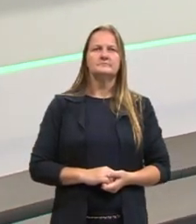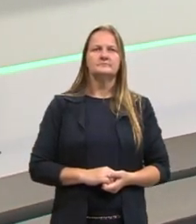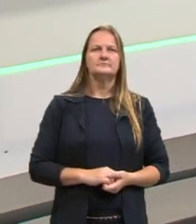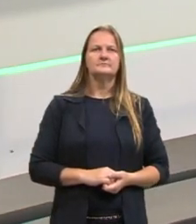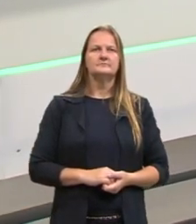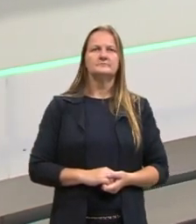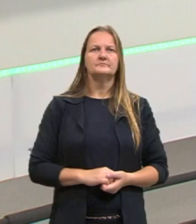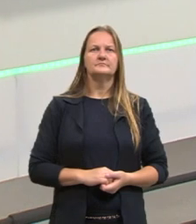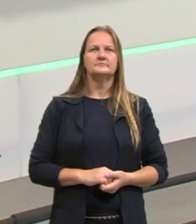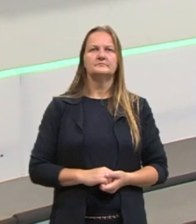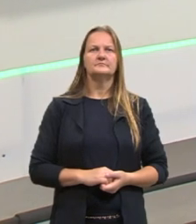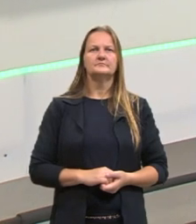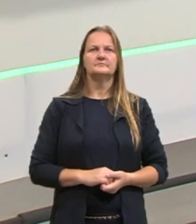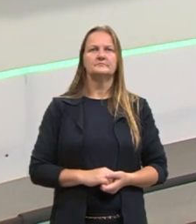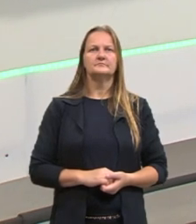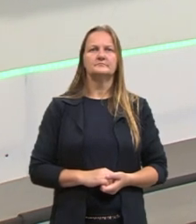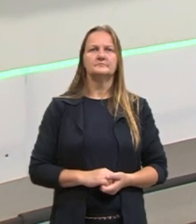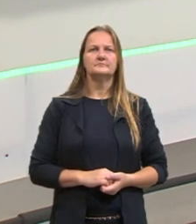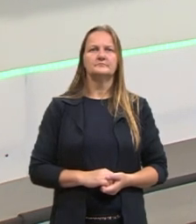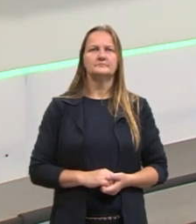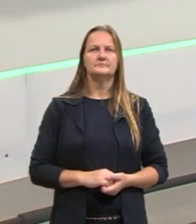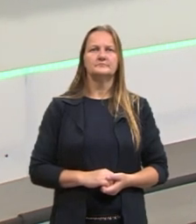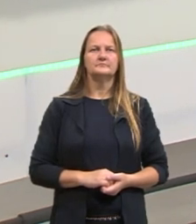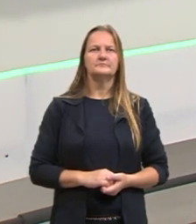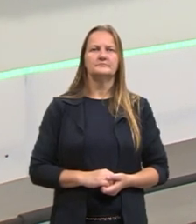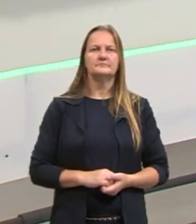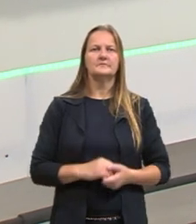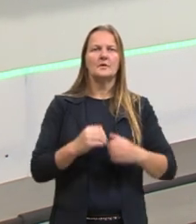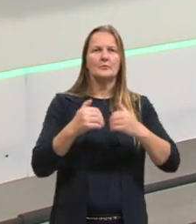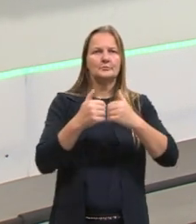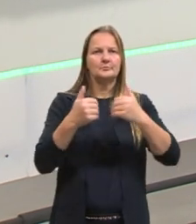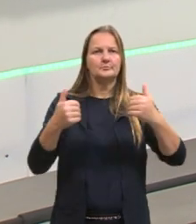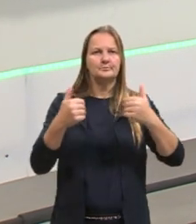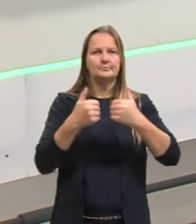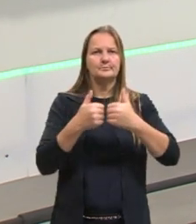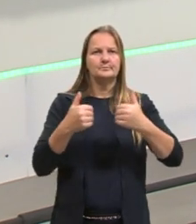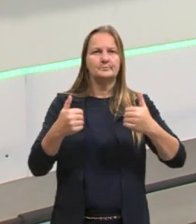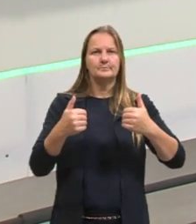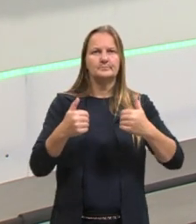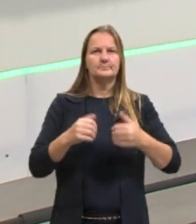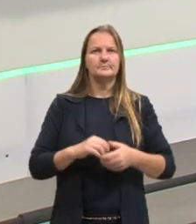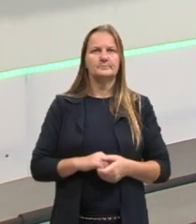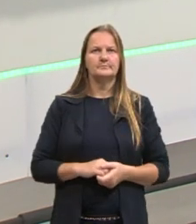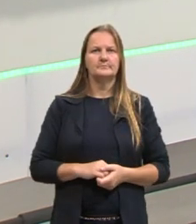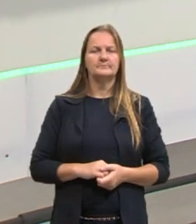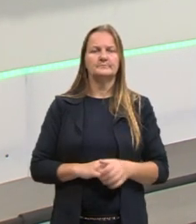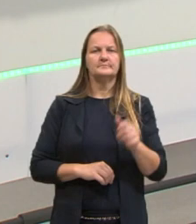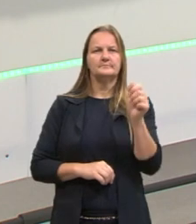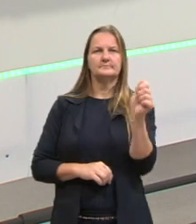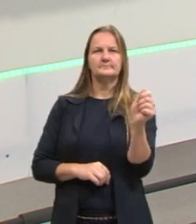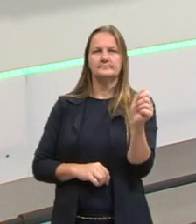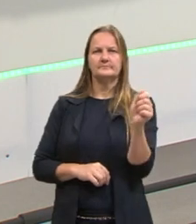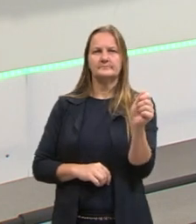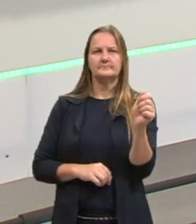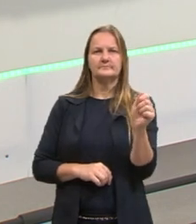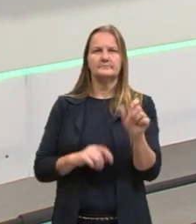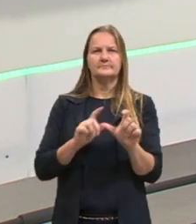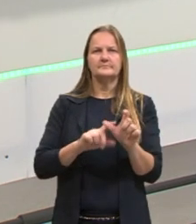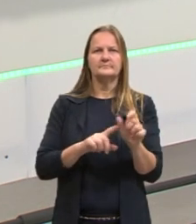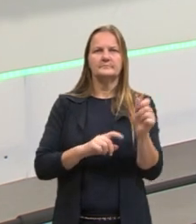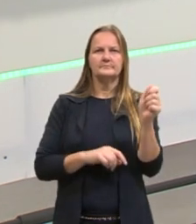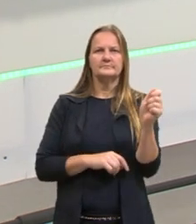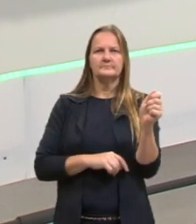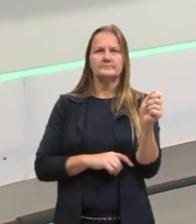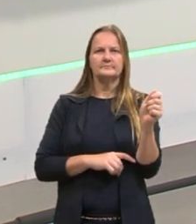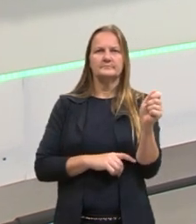Vou usar então um limitador aqui e vamos fazer então letra A. O que está pedindo a